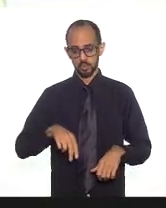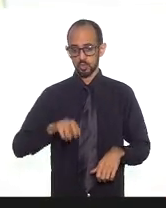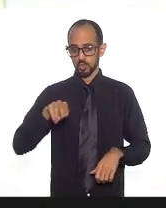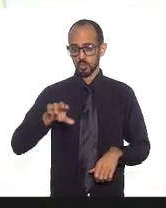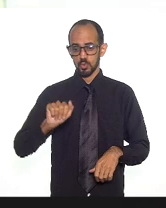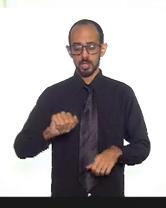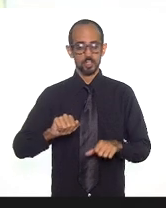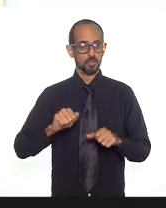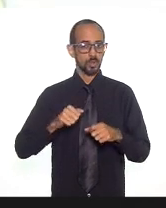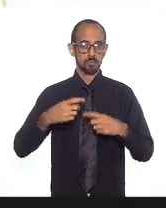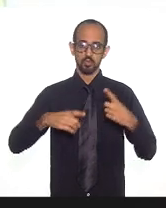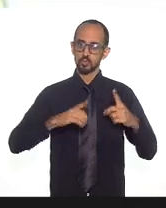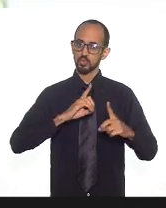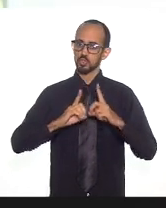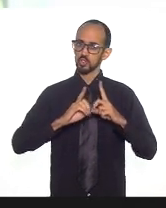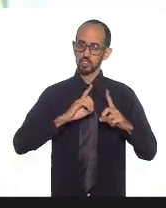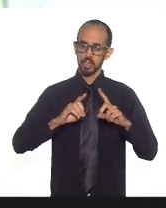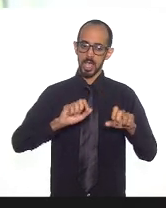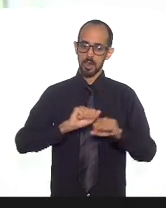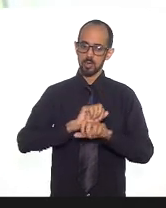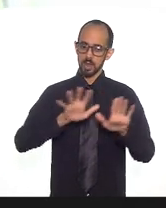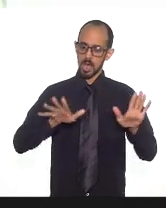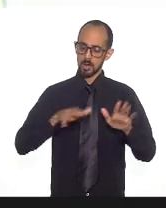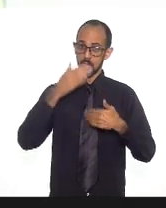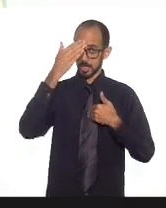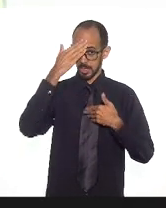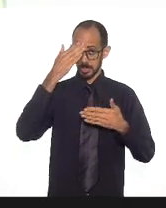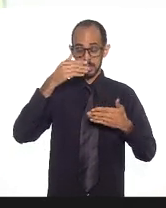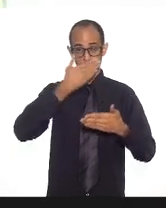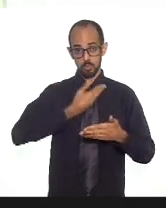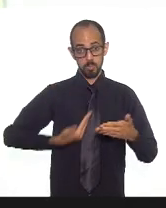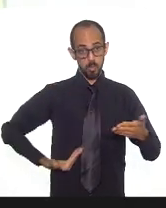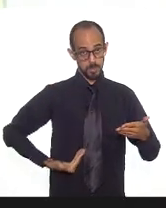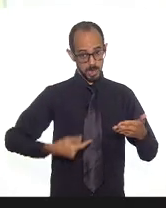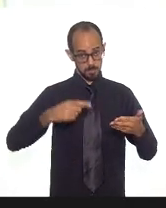diálogo franco, receptivo com o novo presidente, agradeço publicamente por isso.